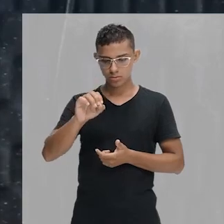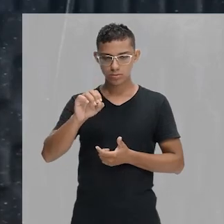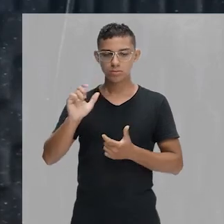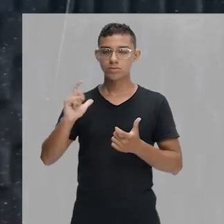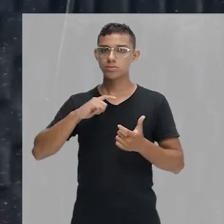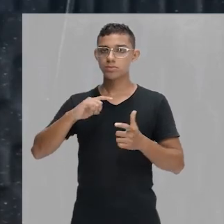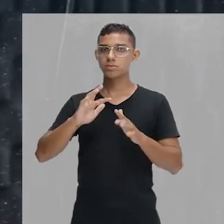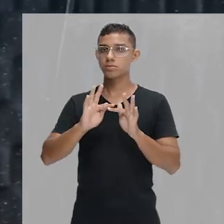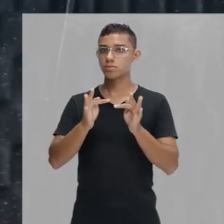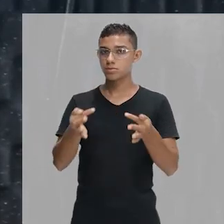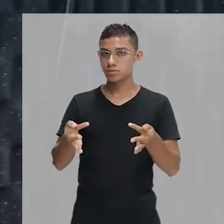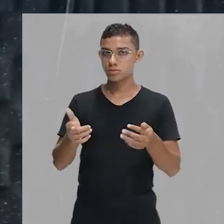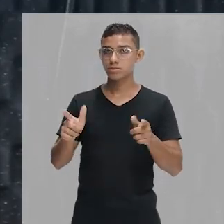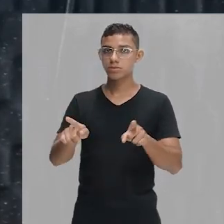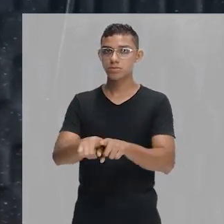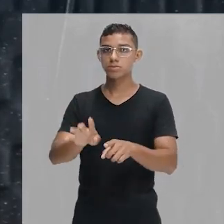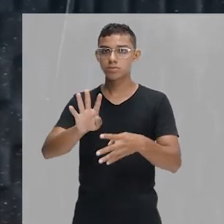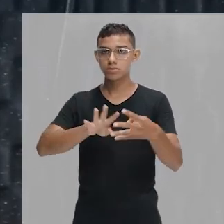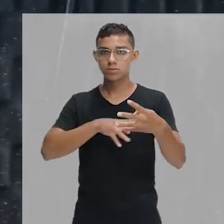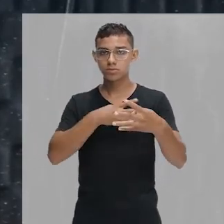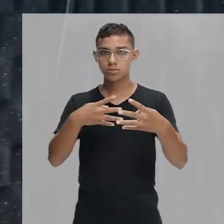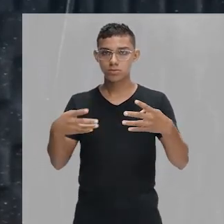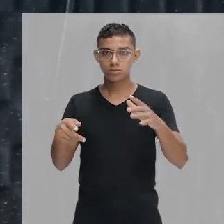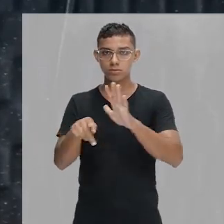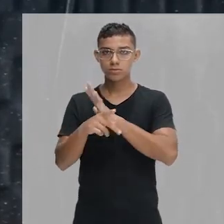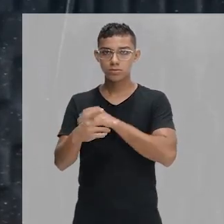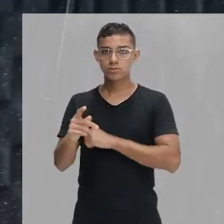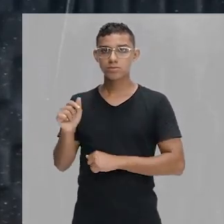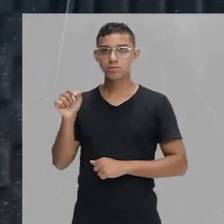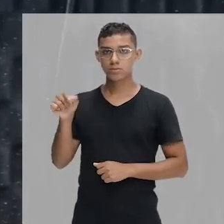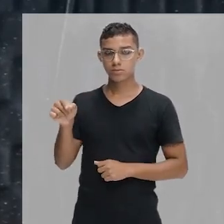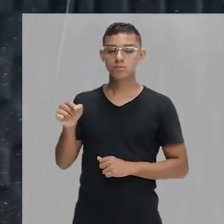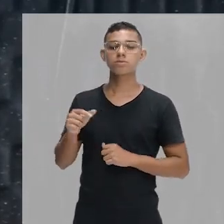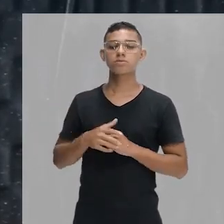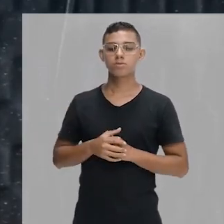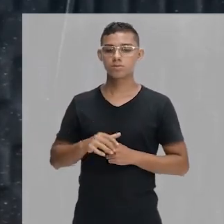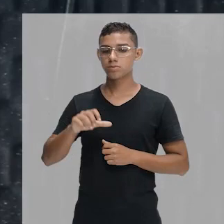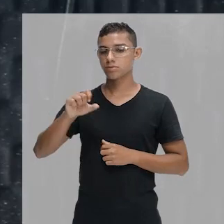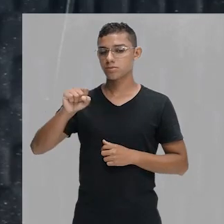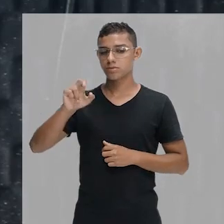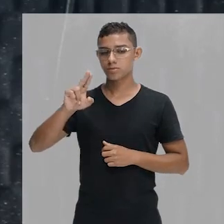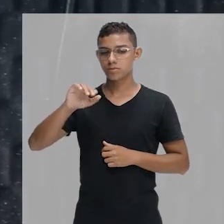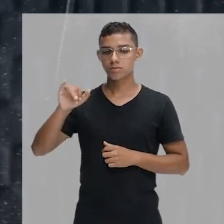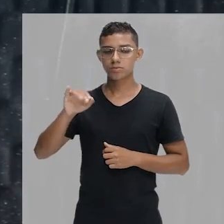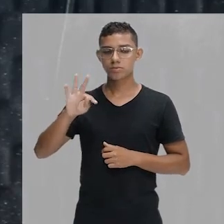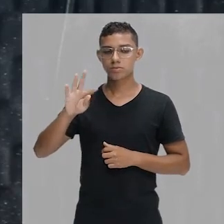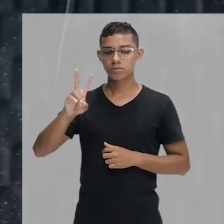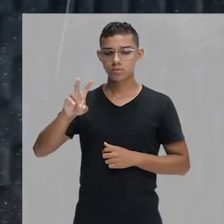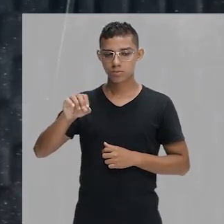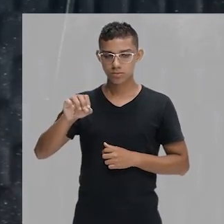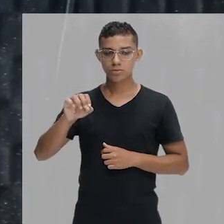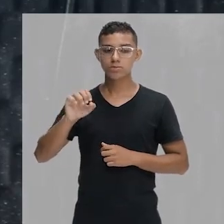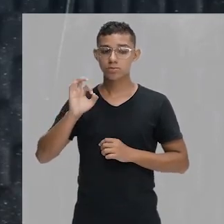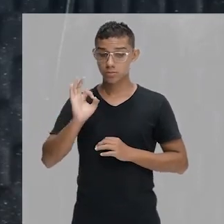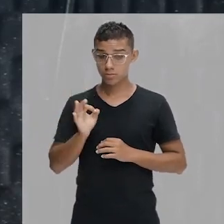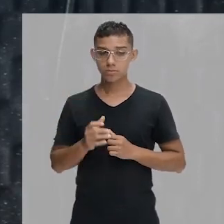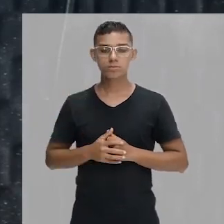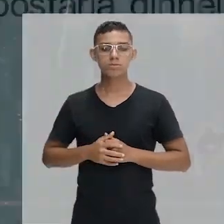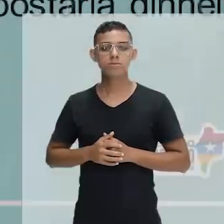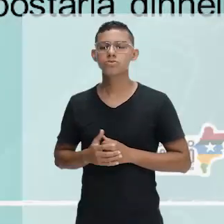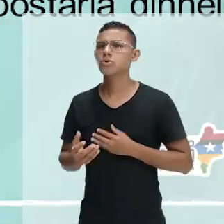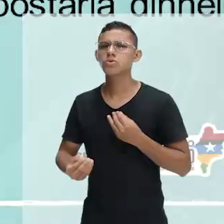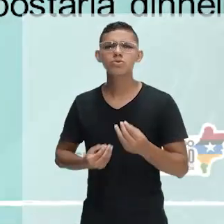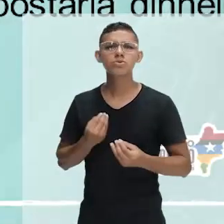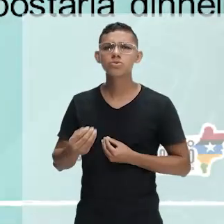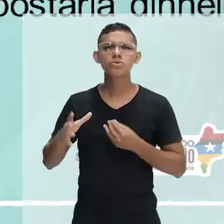já estou aprendendo por tabela o presente do subjuntivo, ou o pretérito do subjuntivo, tá certo? Como